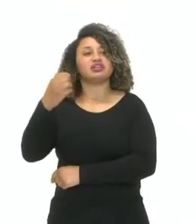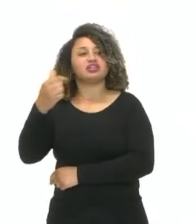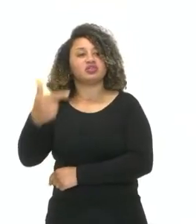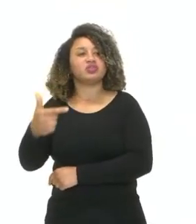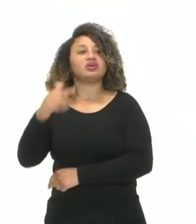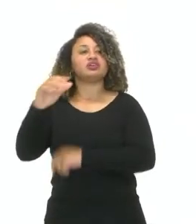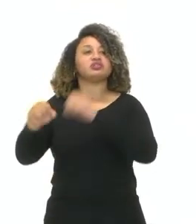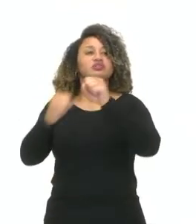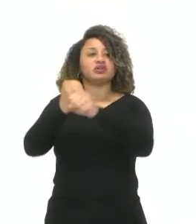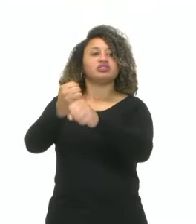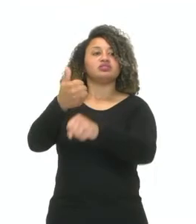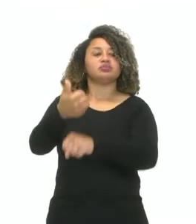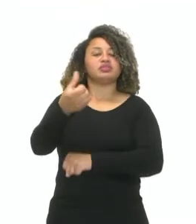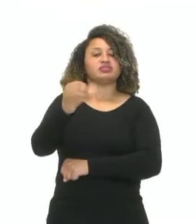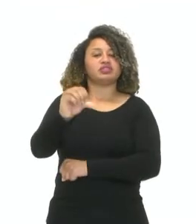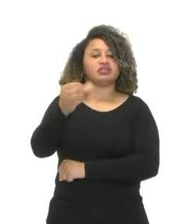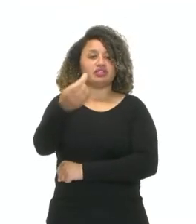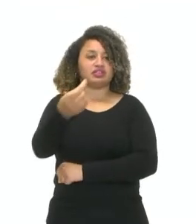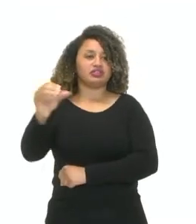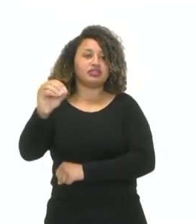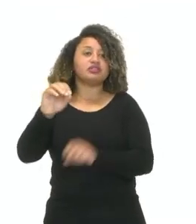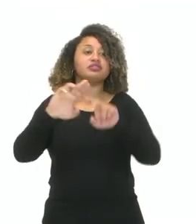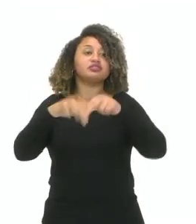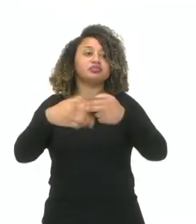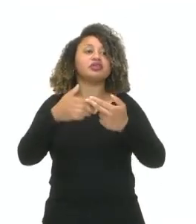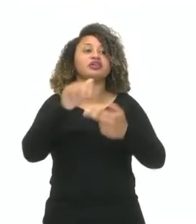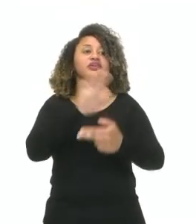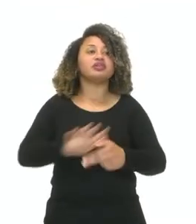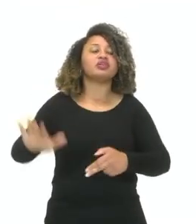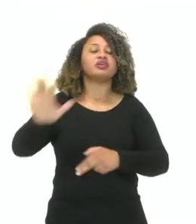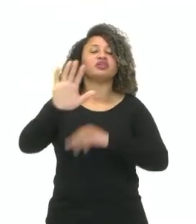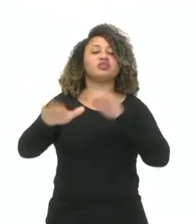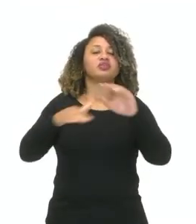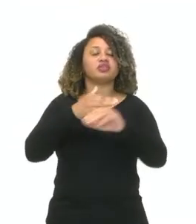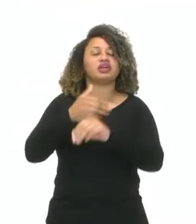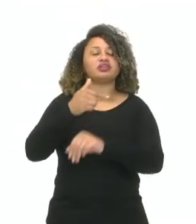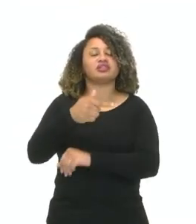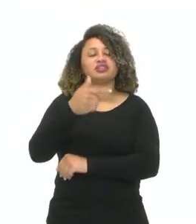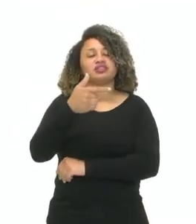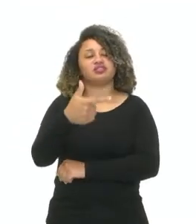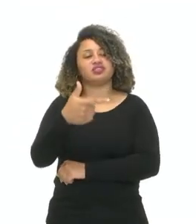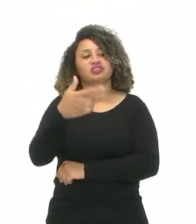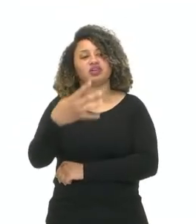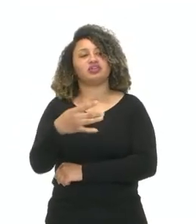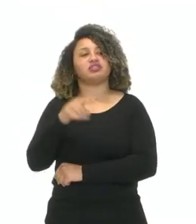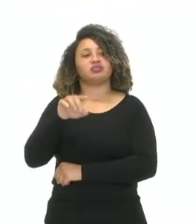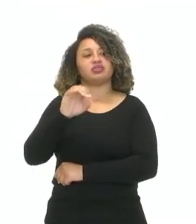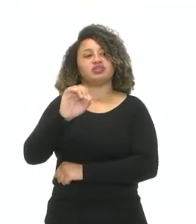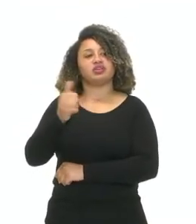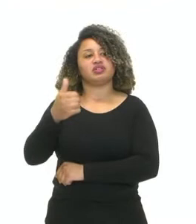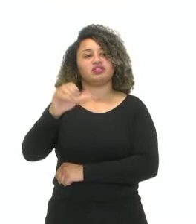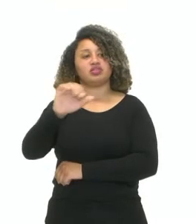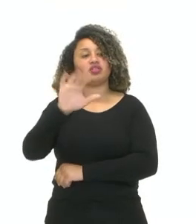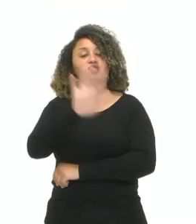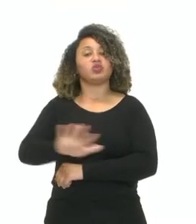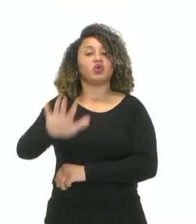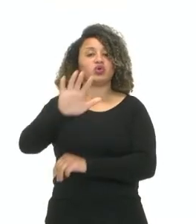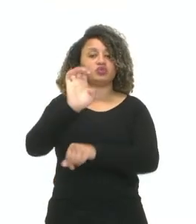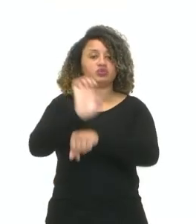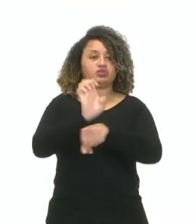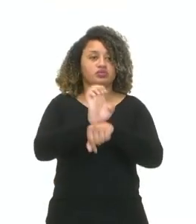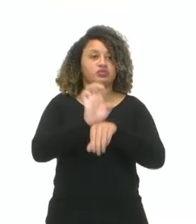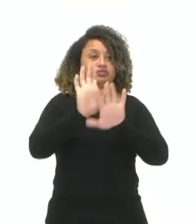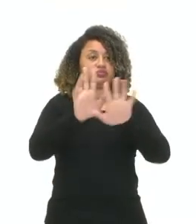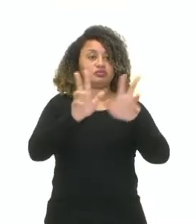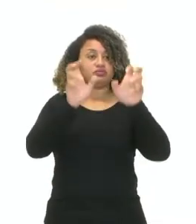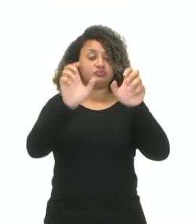366.972 em 1960, diante de um total de 724.019 eleitores em todo o Paraná. Presta atenção então no